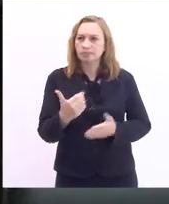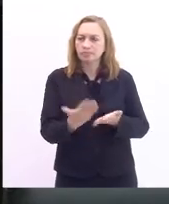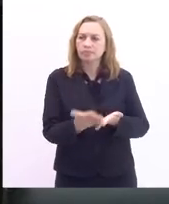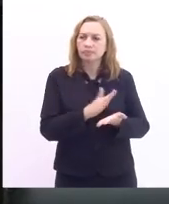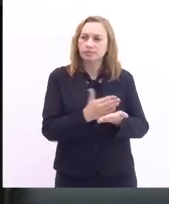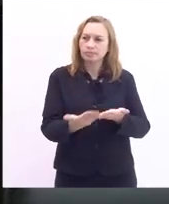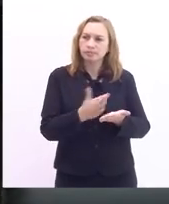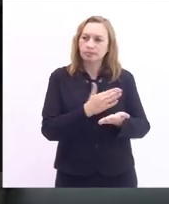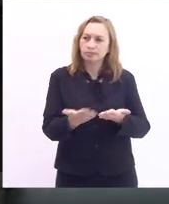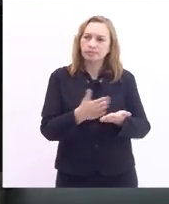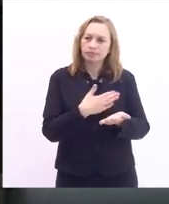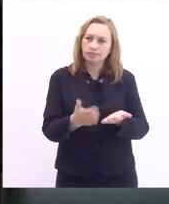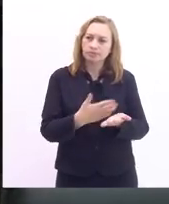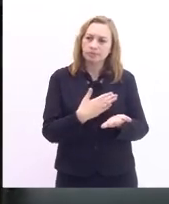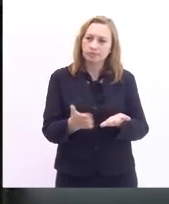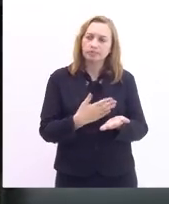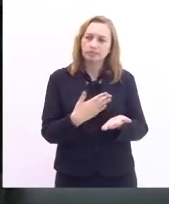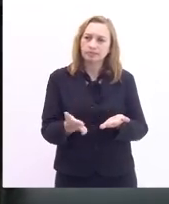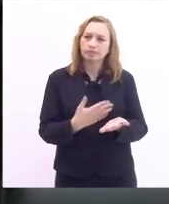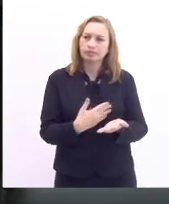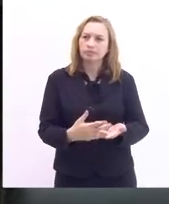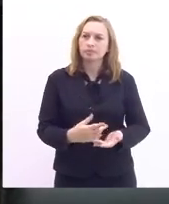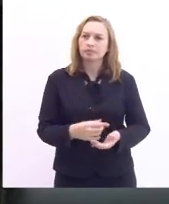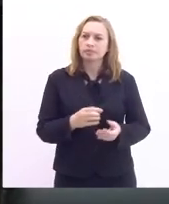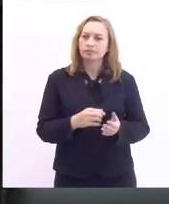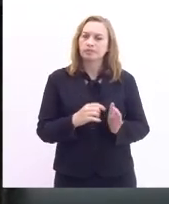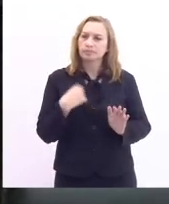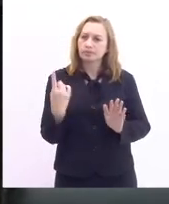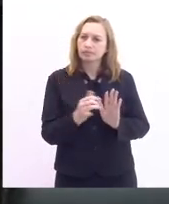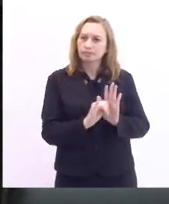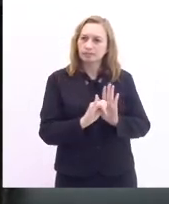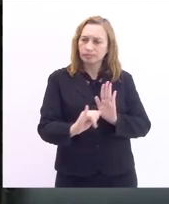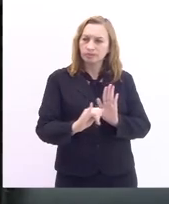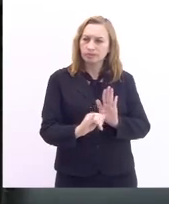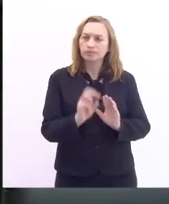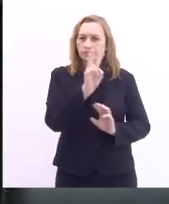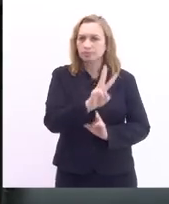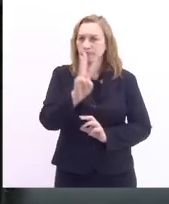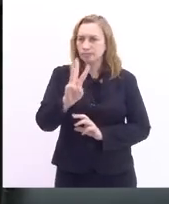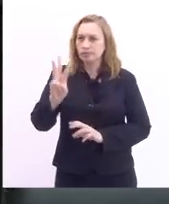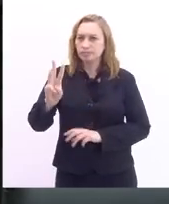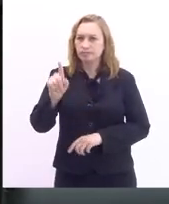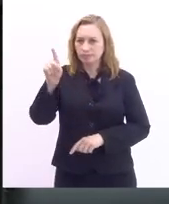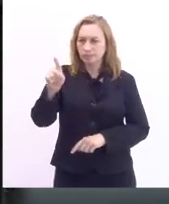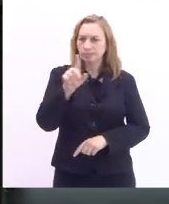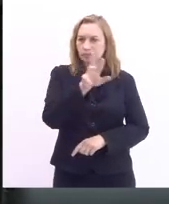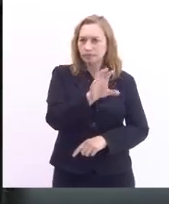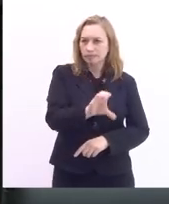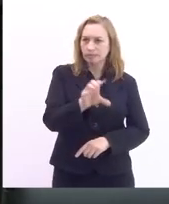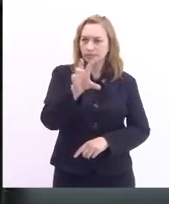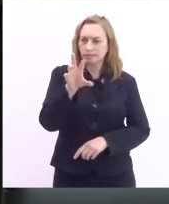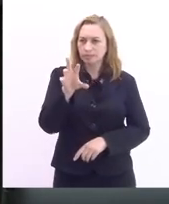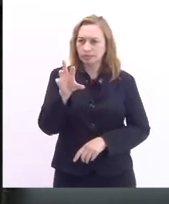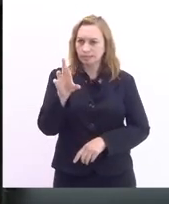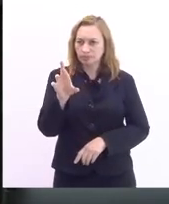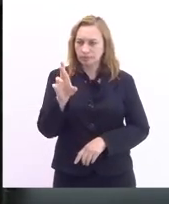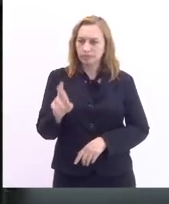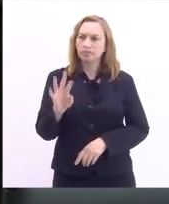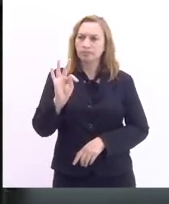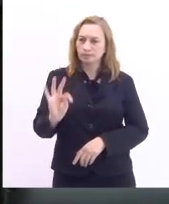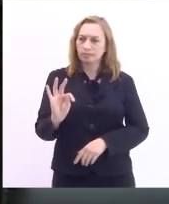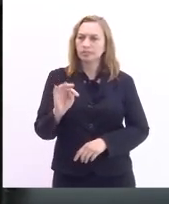331 páginas que nós vamos publicar no site O salário lá do CRT para que isto